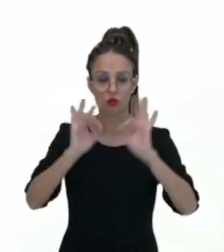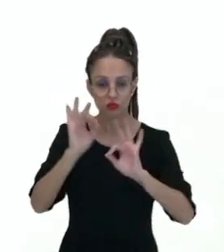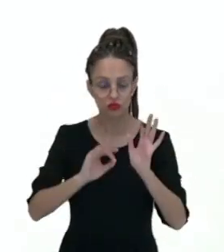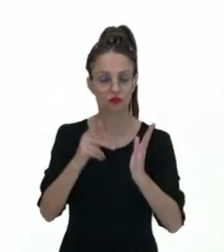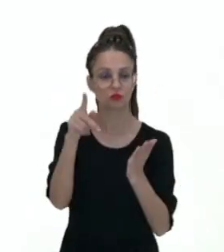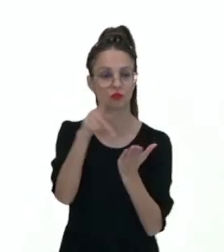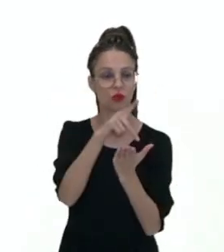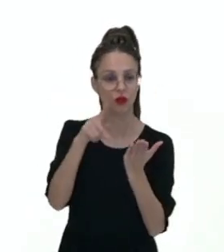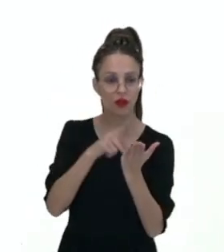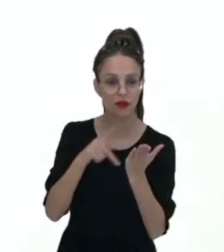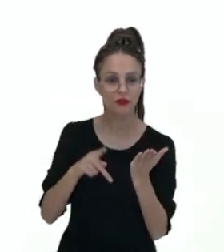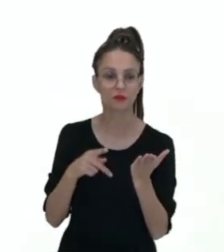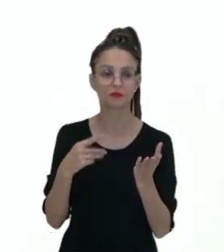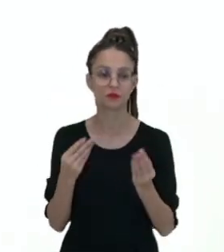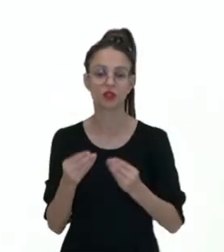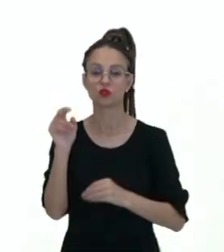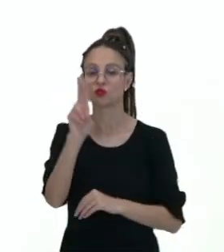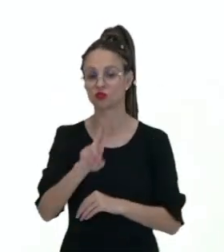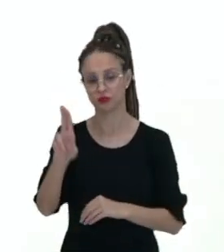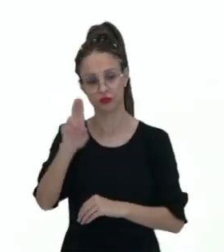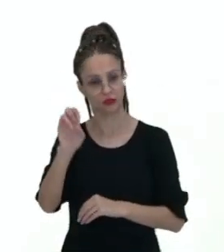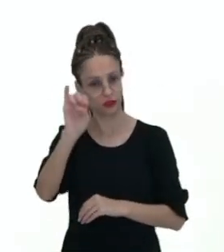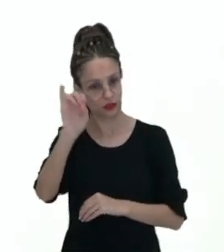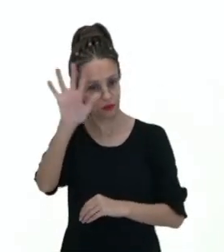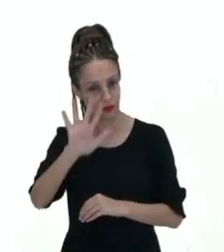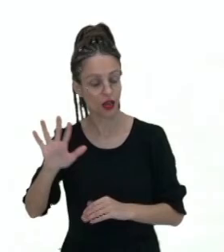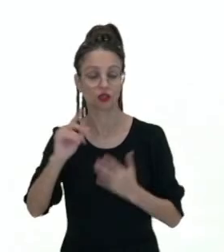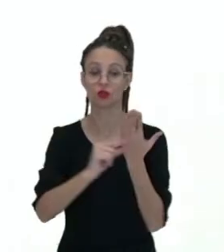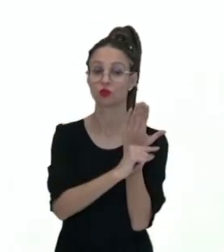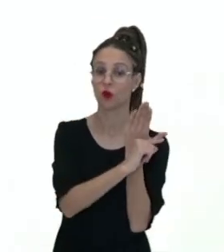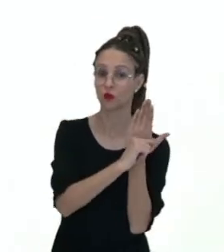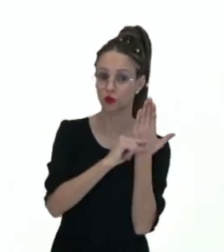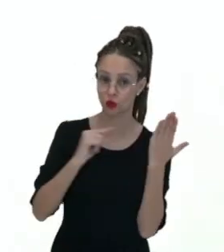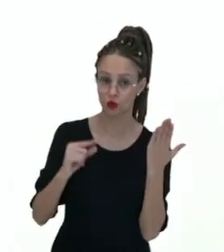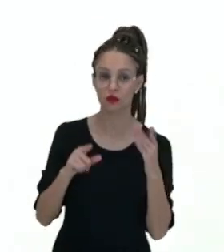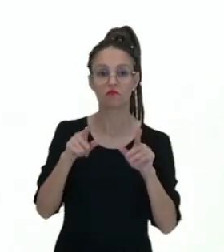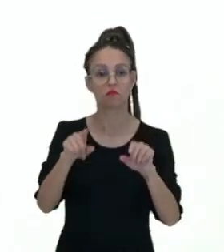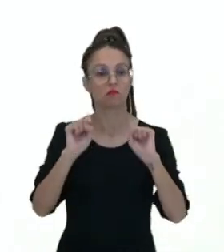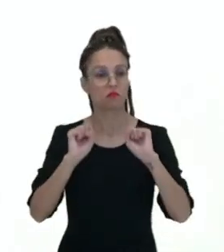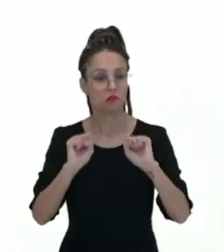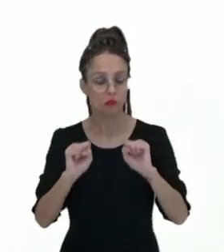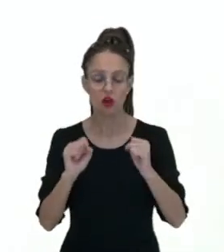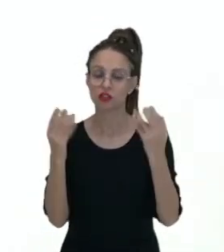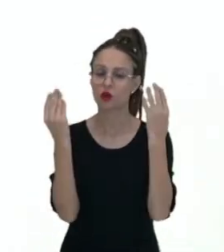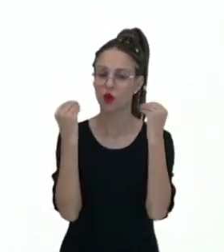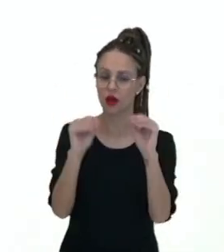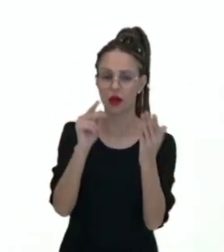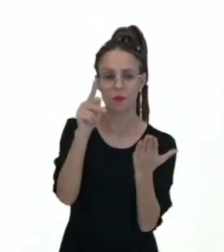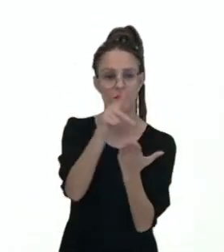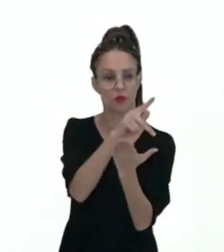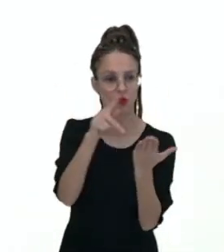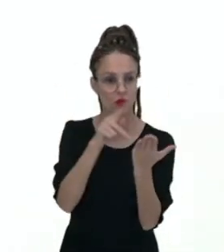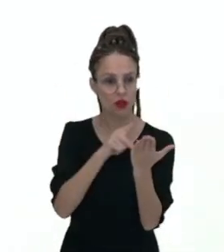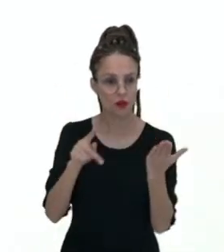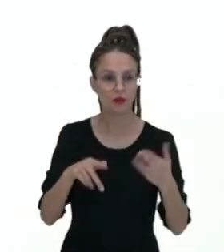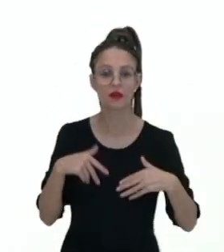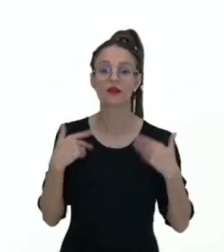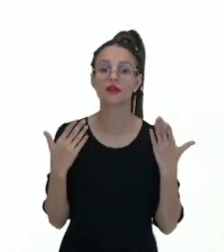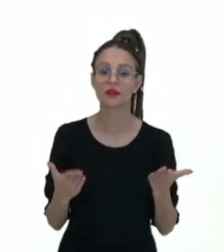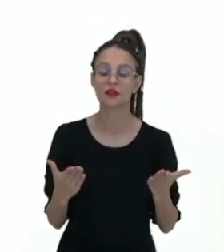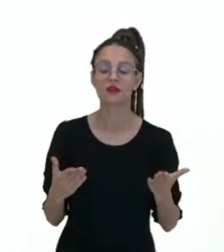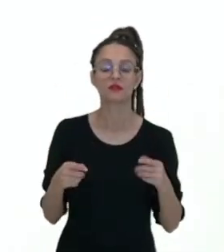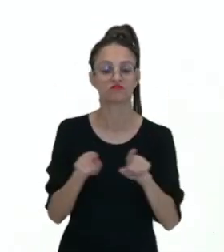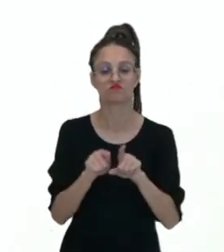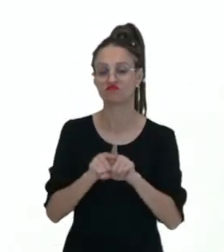poemas com as imagens do autor, né? Você pode colocar poemas, tá? E aí, pode